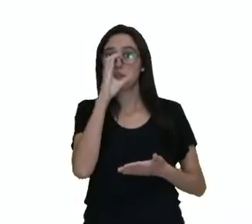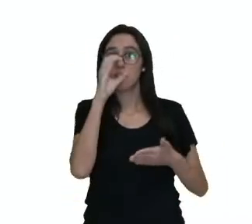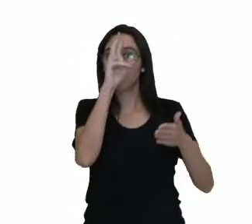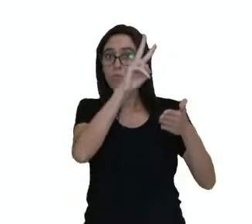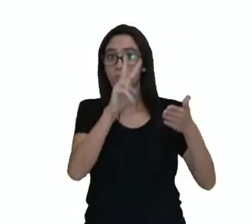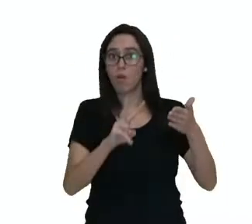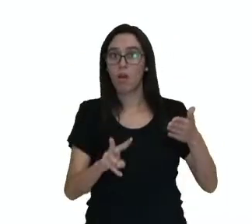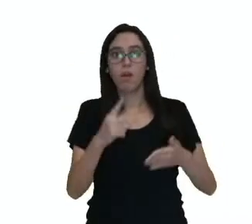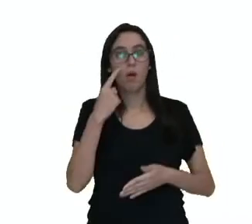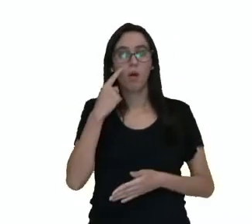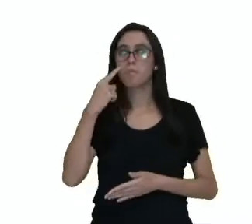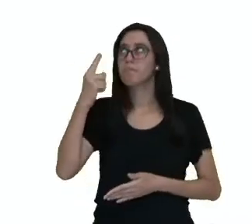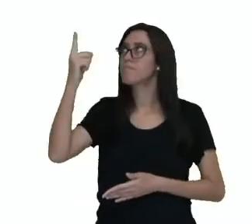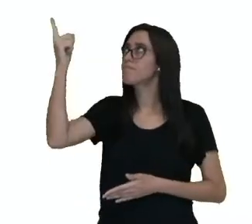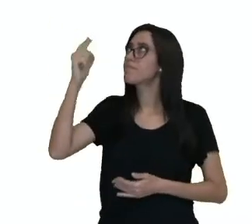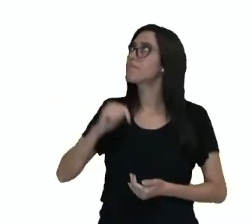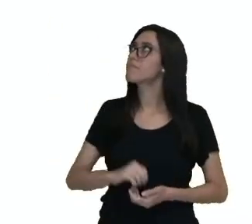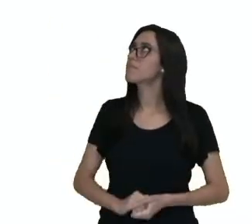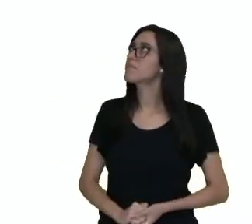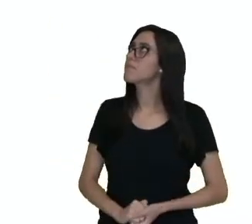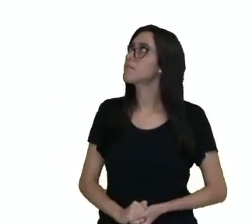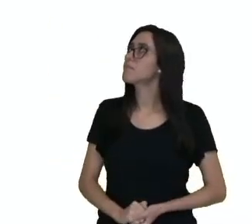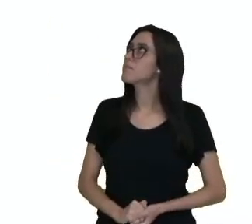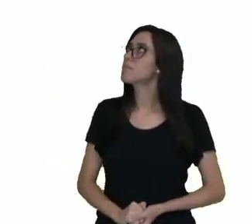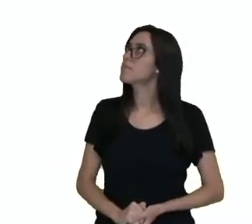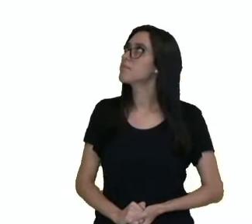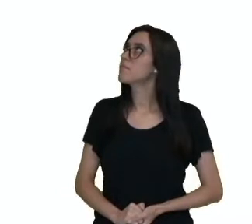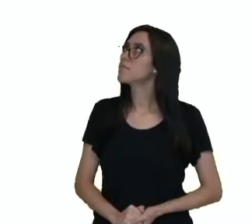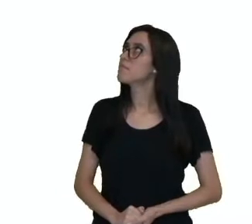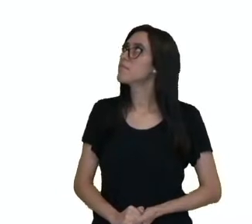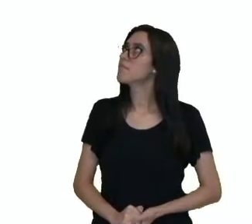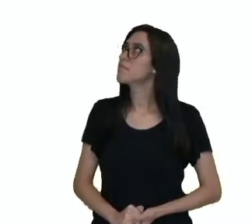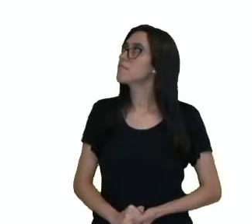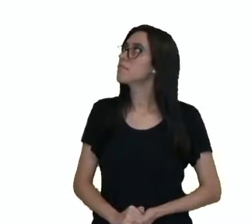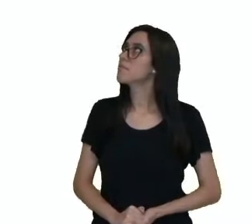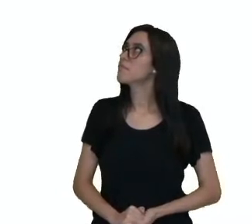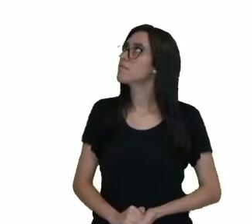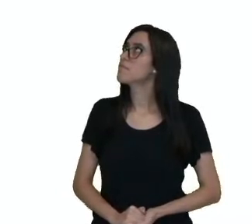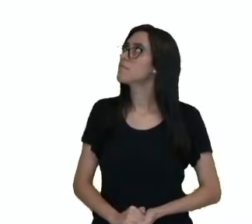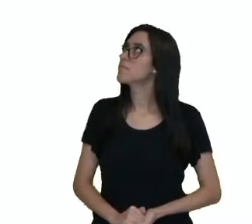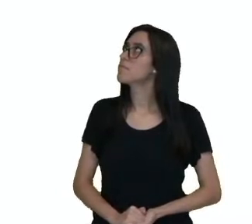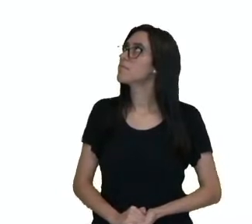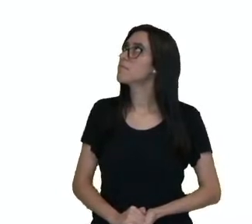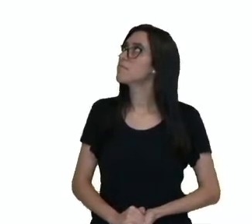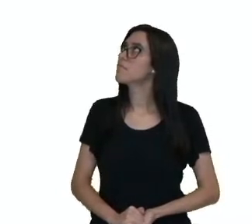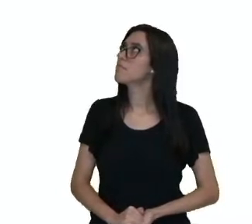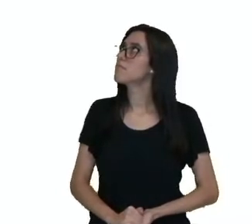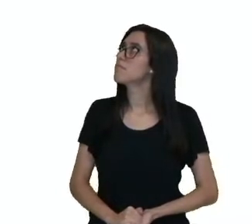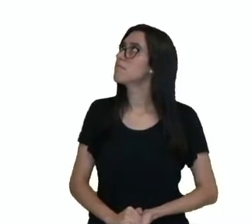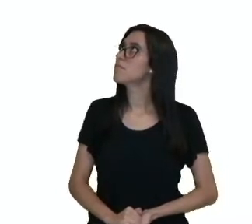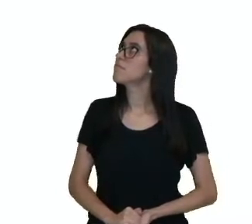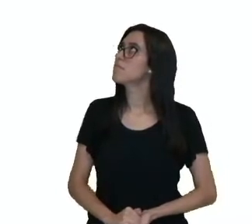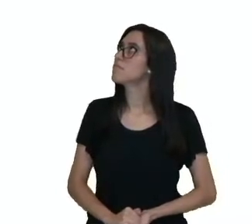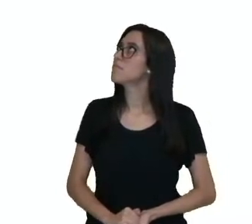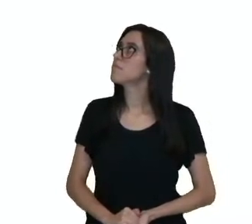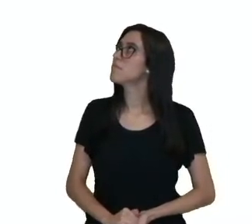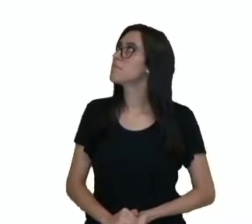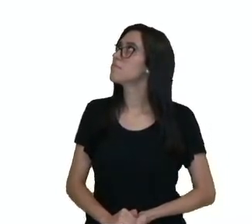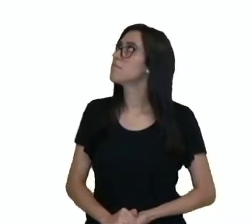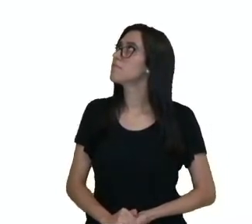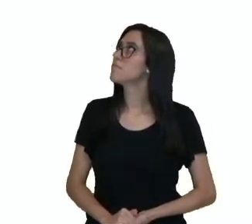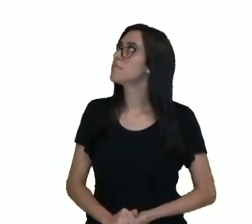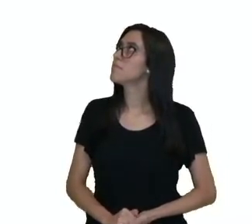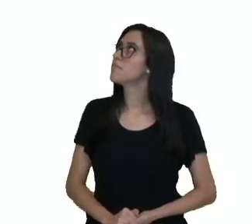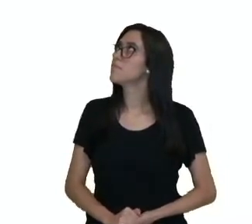leitura, ó. A de alto, B de barco, C de caça, D